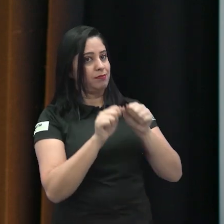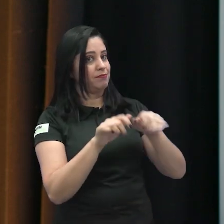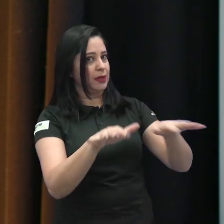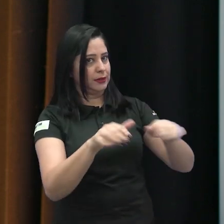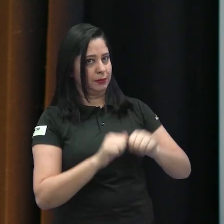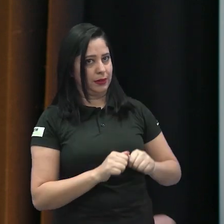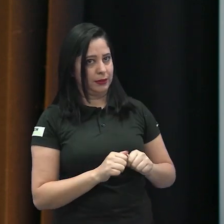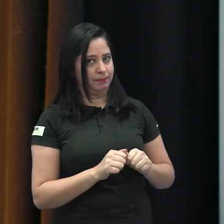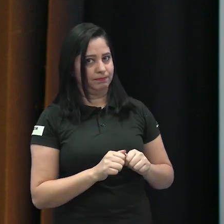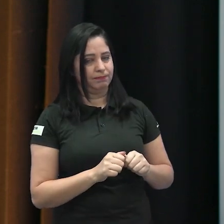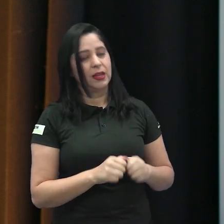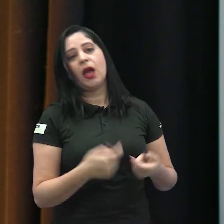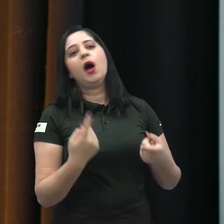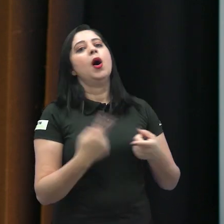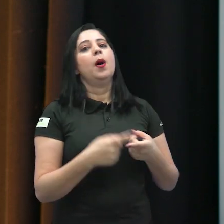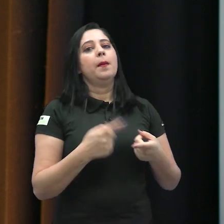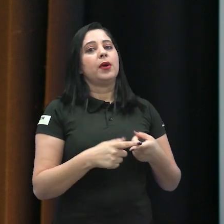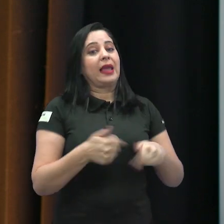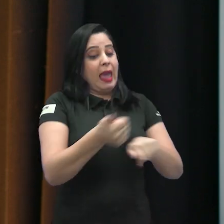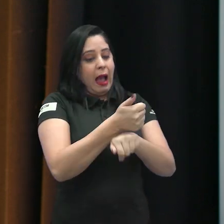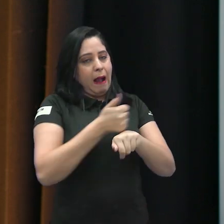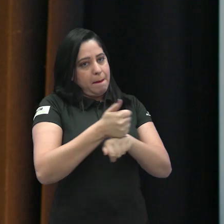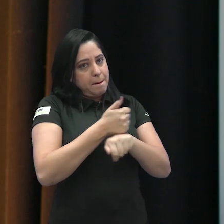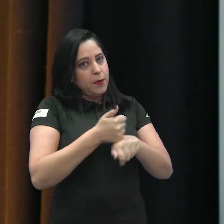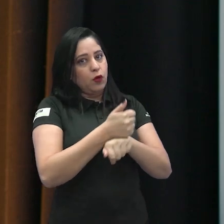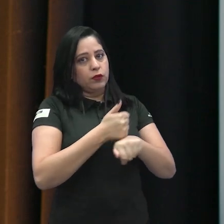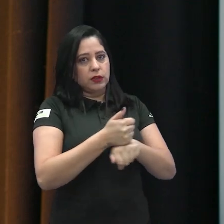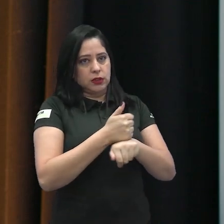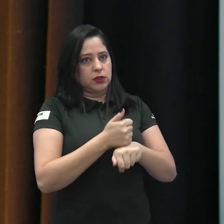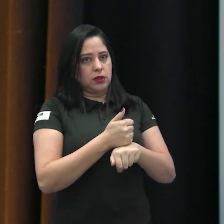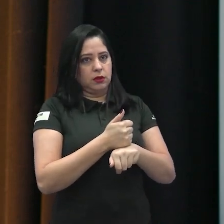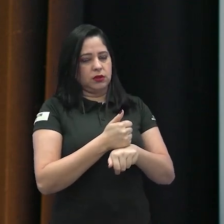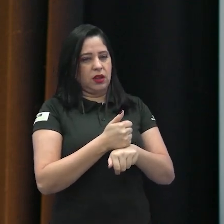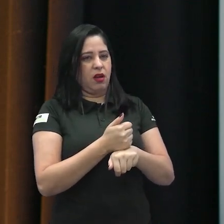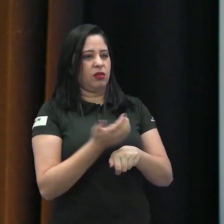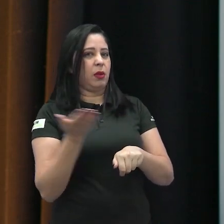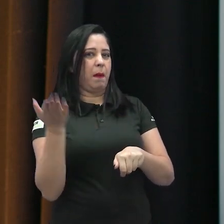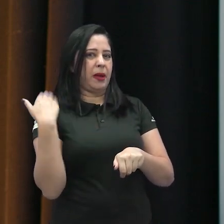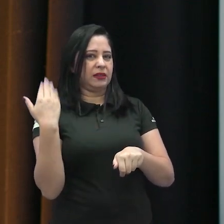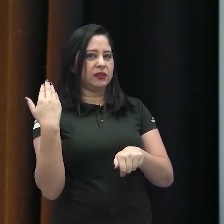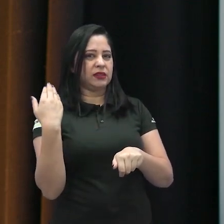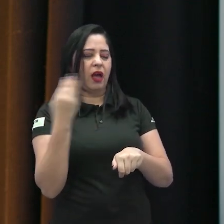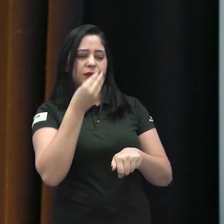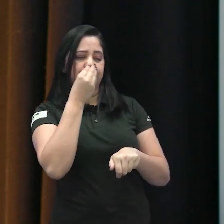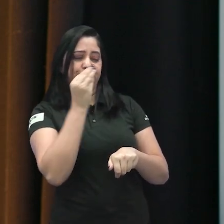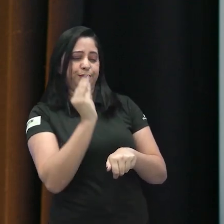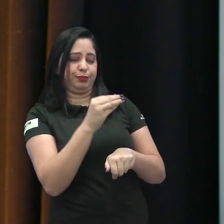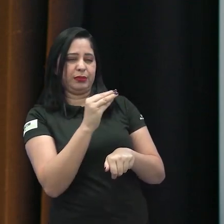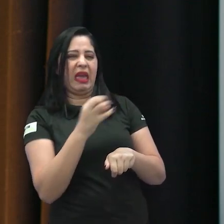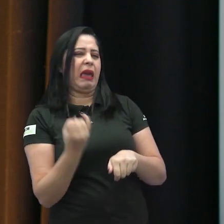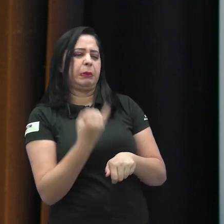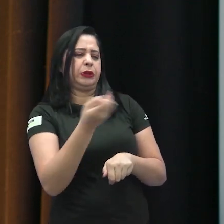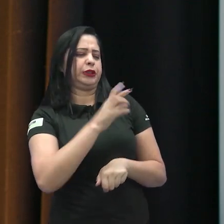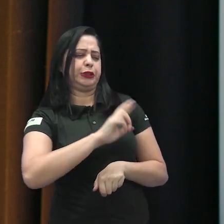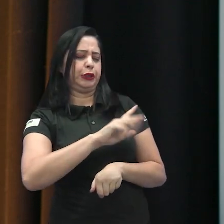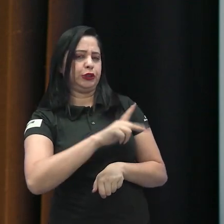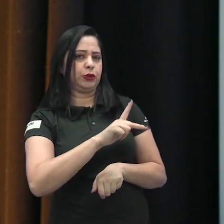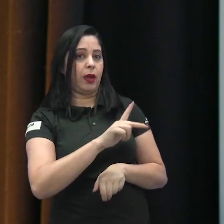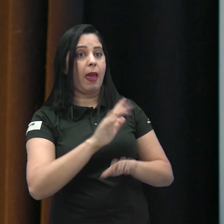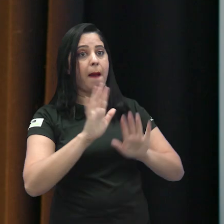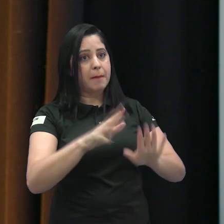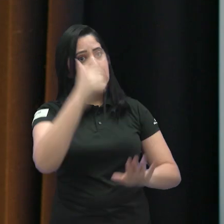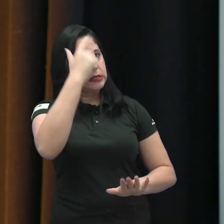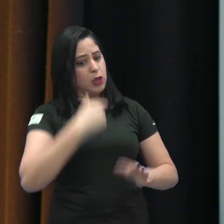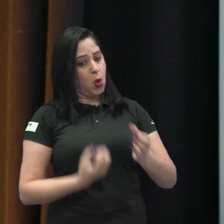pandemia, né? A nossa profissão, a nossa atuação, ela não era considerada essencial e foi um projeto